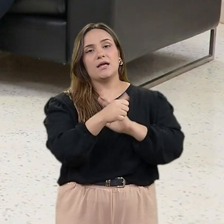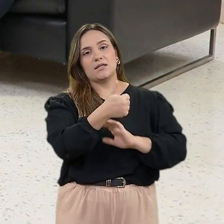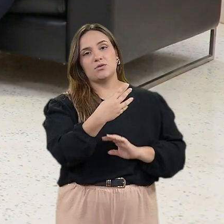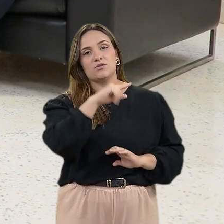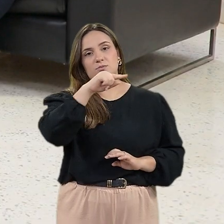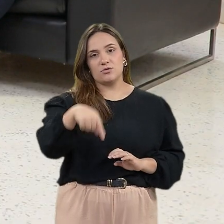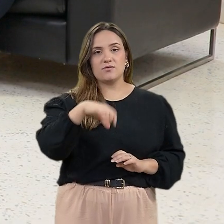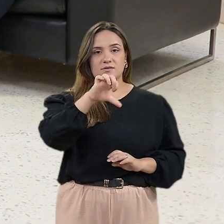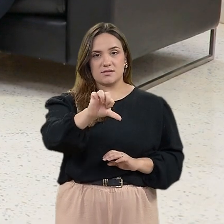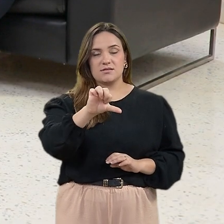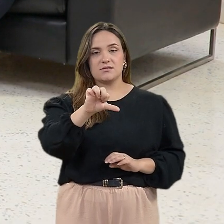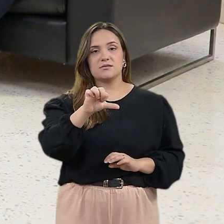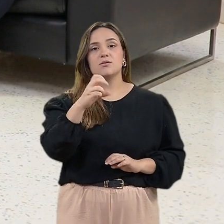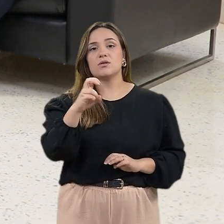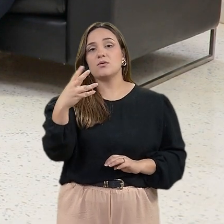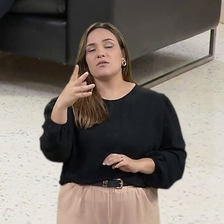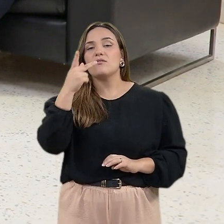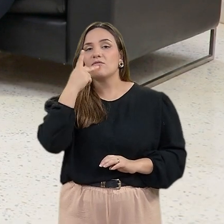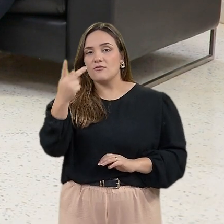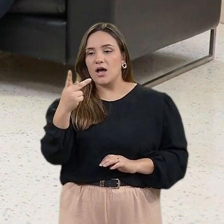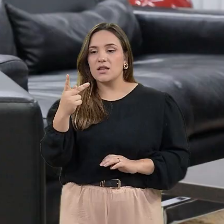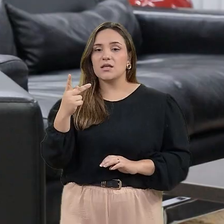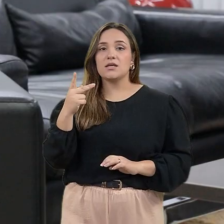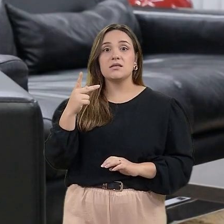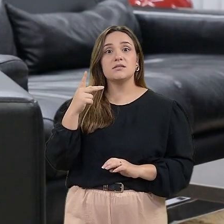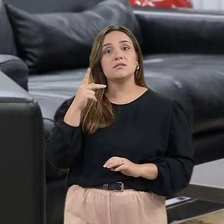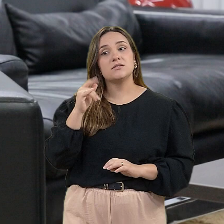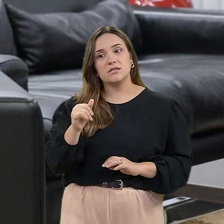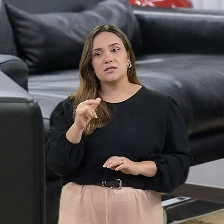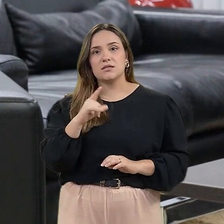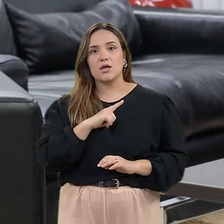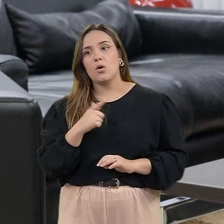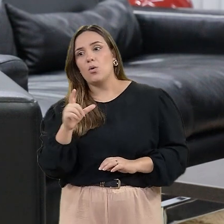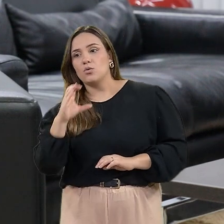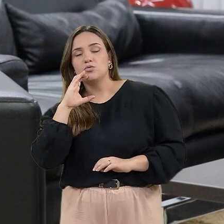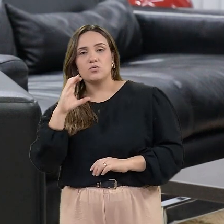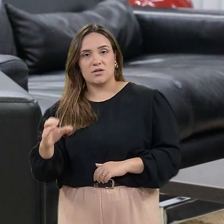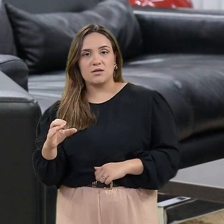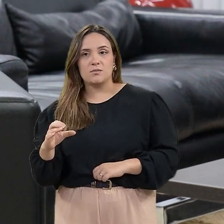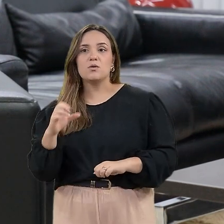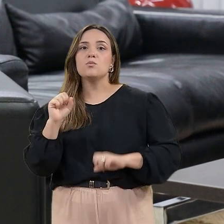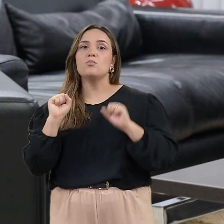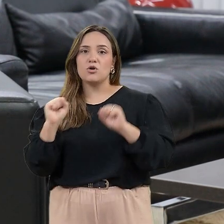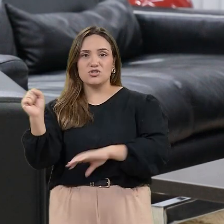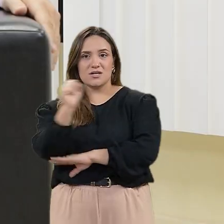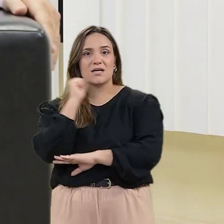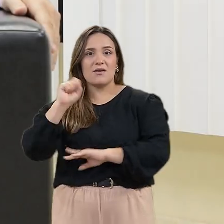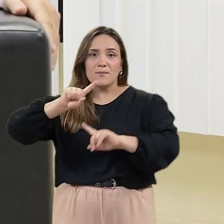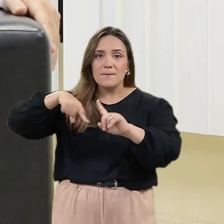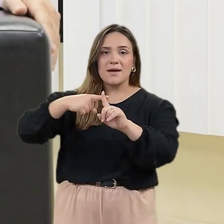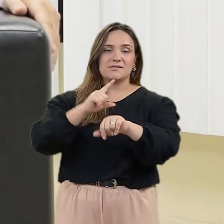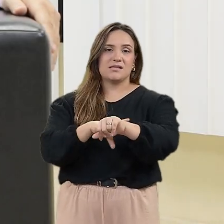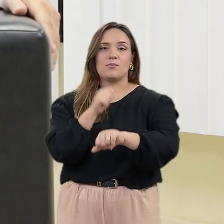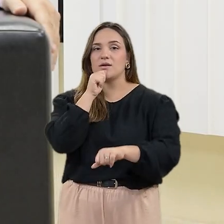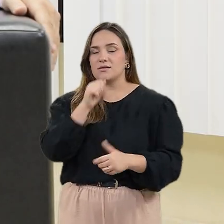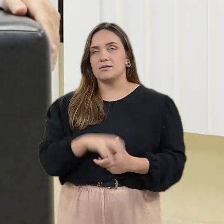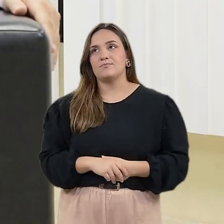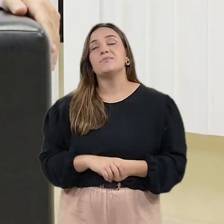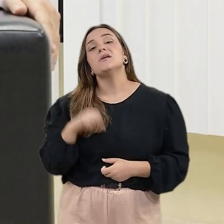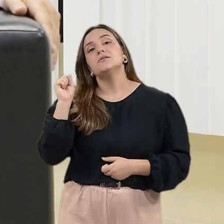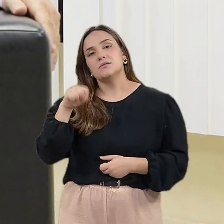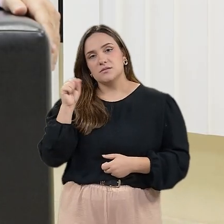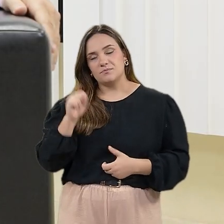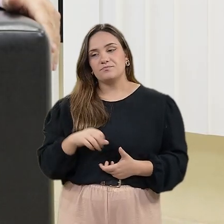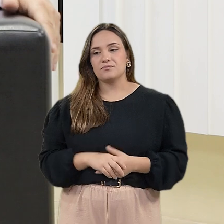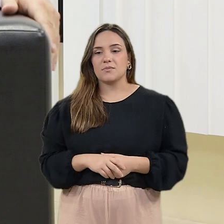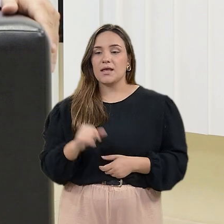14.994, ela aumenta as penas para outros crimes, se cometidos em contexto de violência contra a mulher? Exato. Nós temos aí um